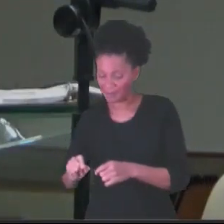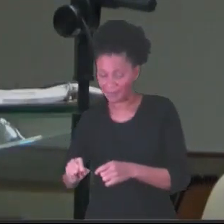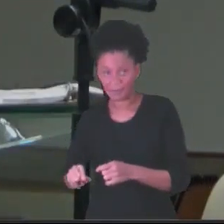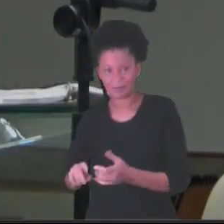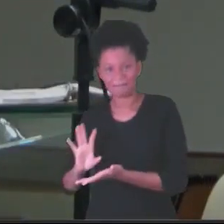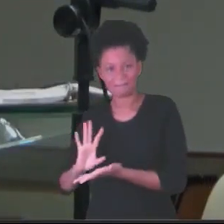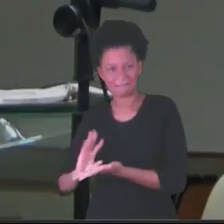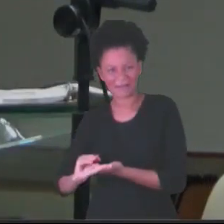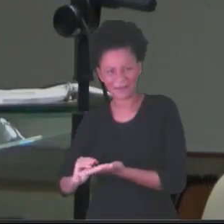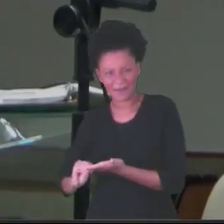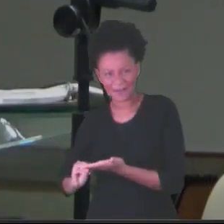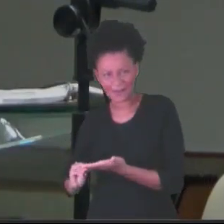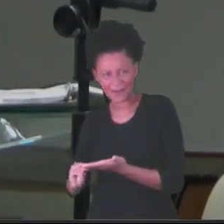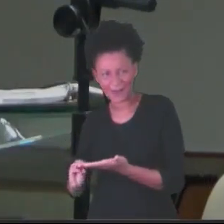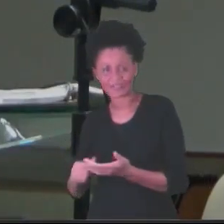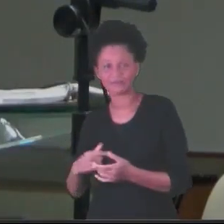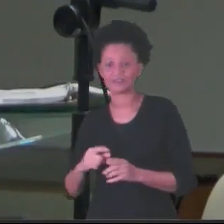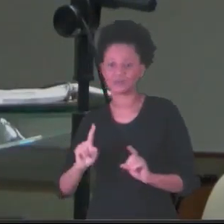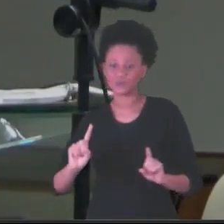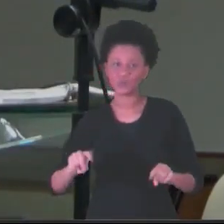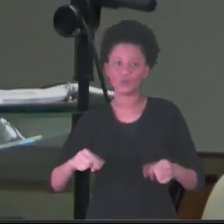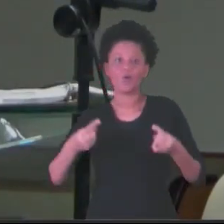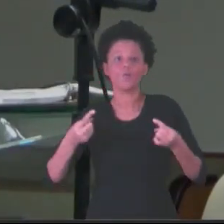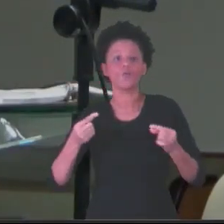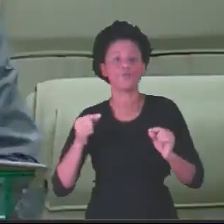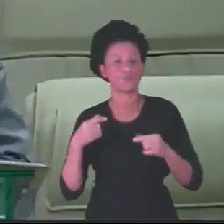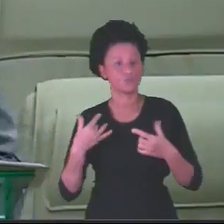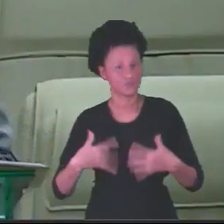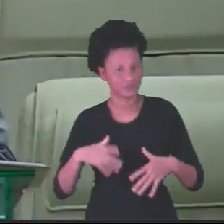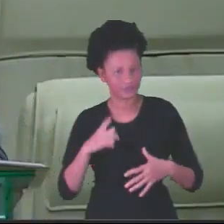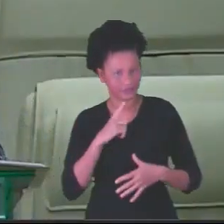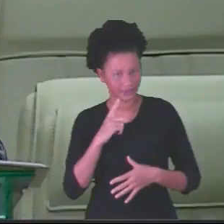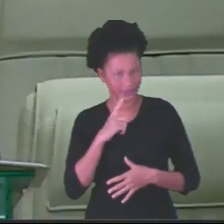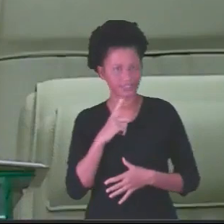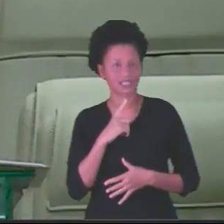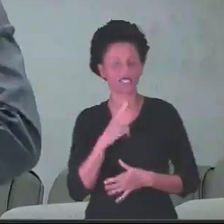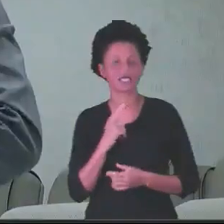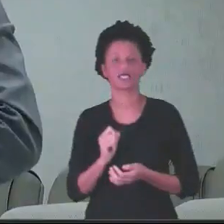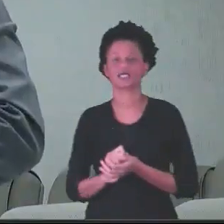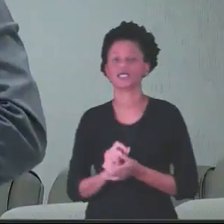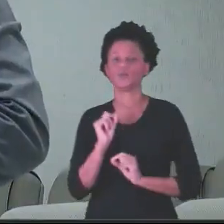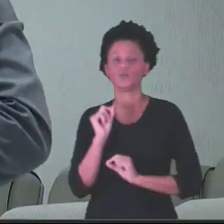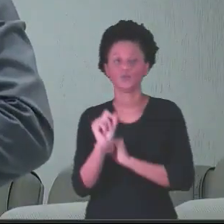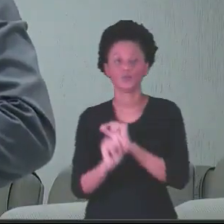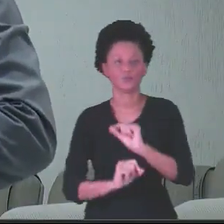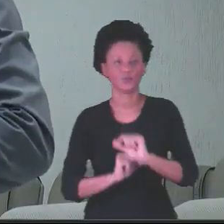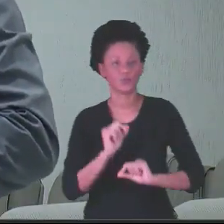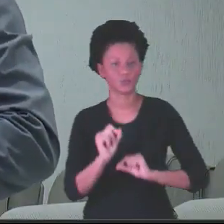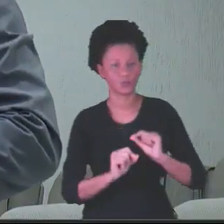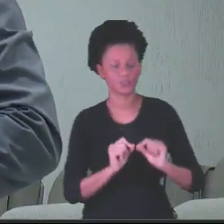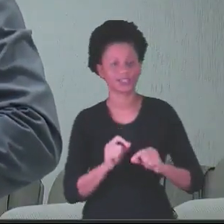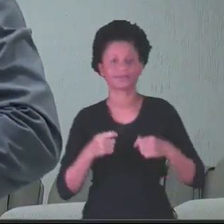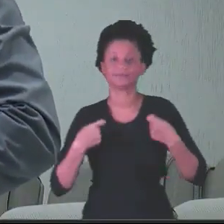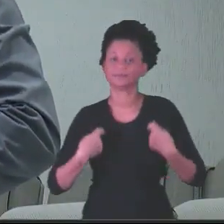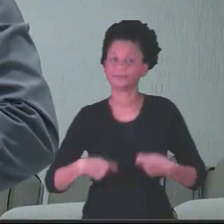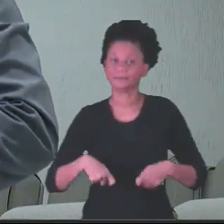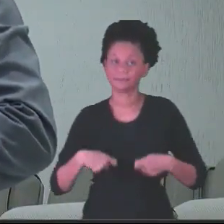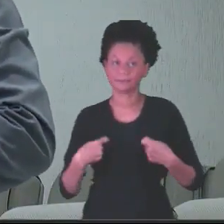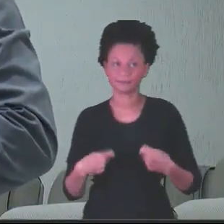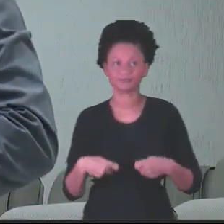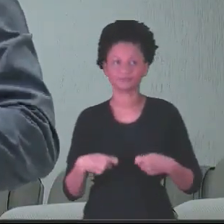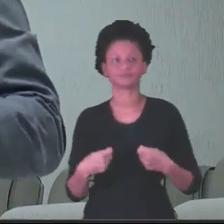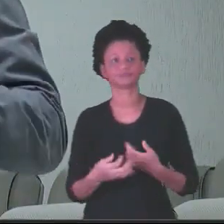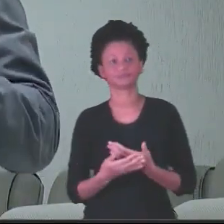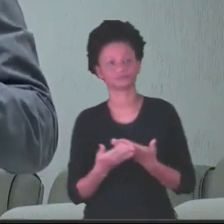compartilhar dos seus desafios e daquilo que é necessário